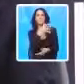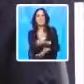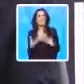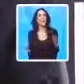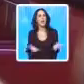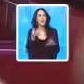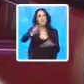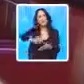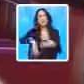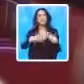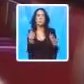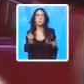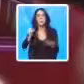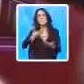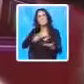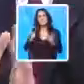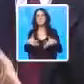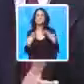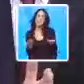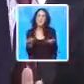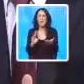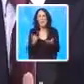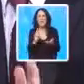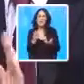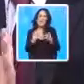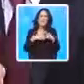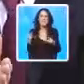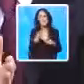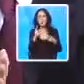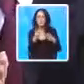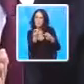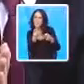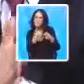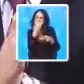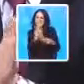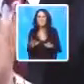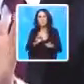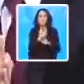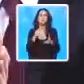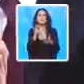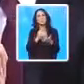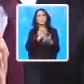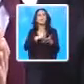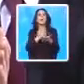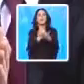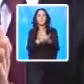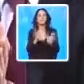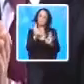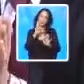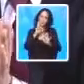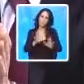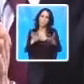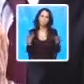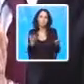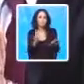o Partido Social Democrata e o PSD, no fundo, não são assim tão diferentes, então ouvir o Dr. porque os Louçã. senhores deram-lhe o apoio, mas ao Dr. Francisco Louçã